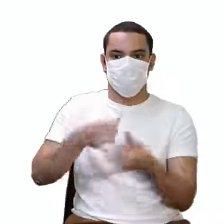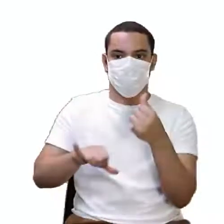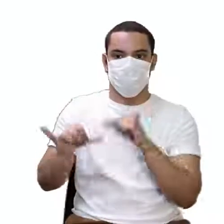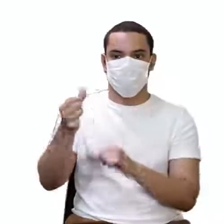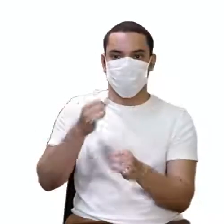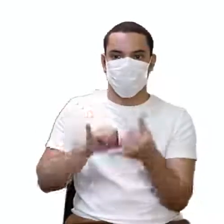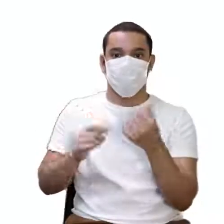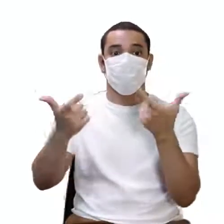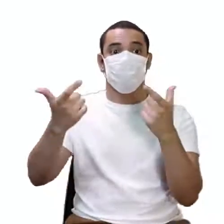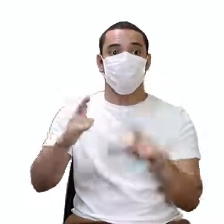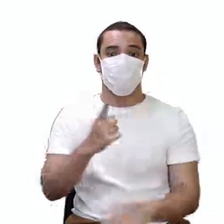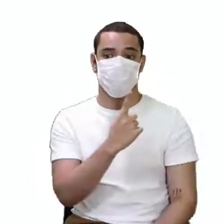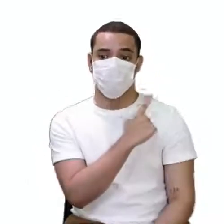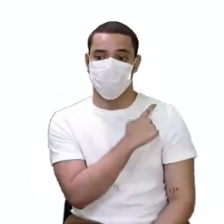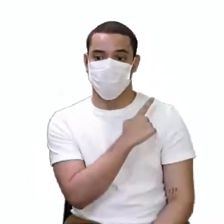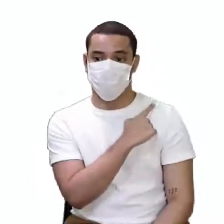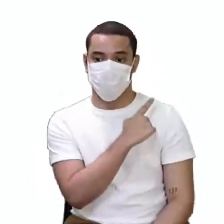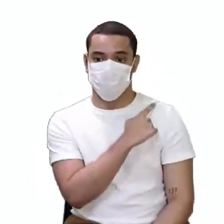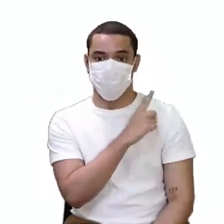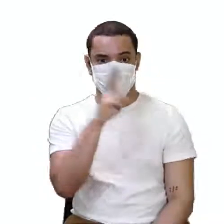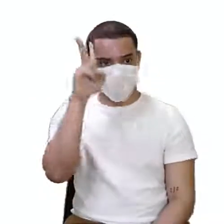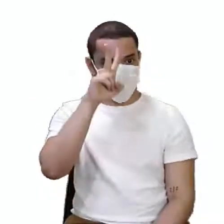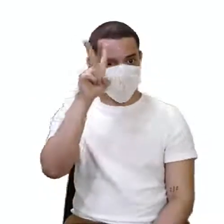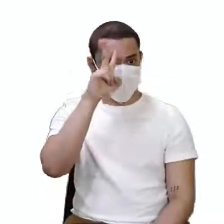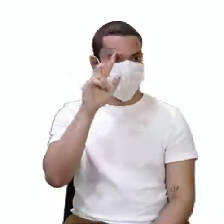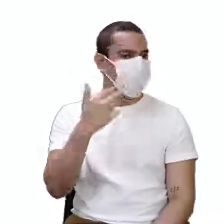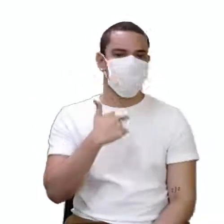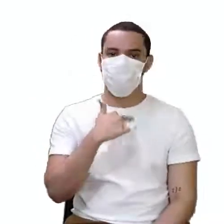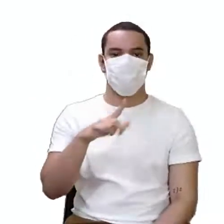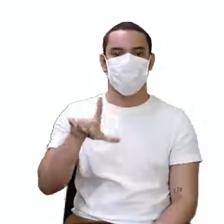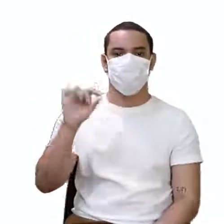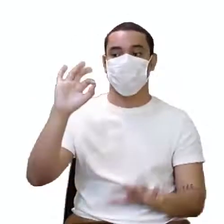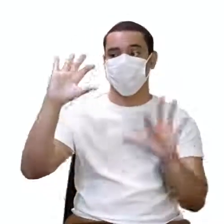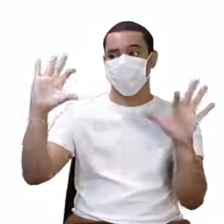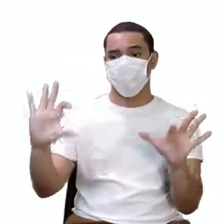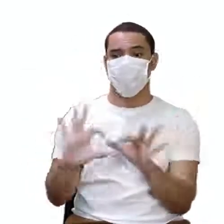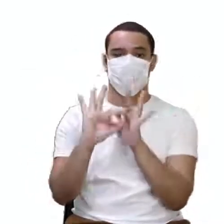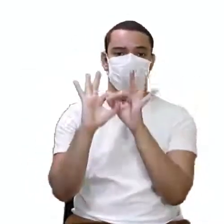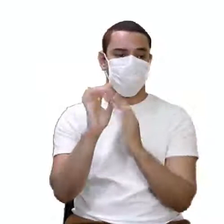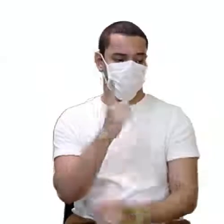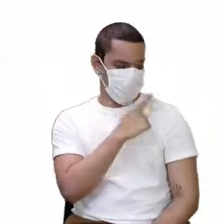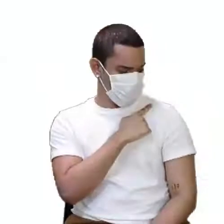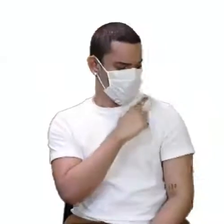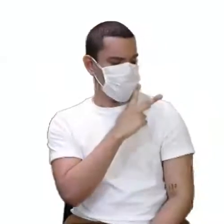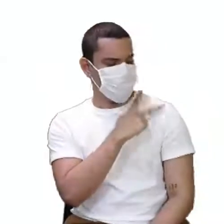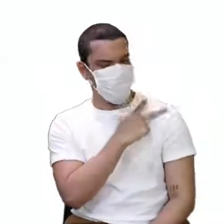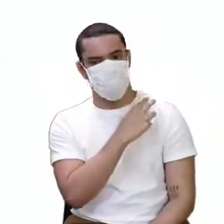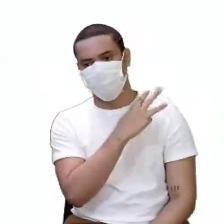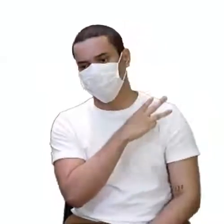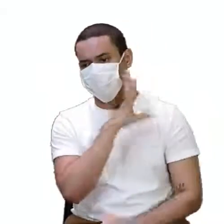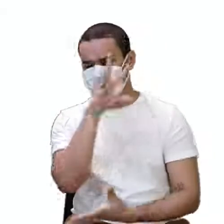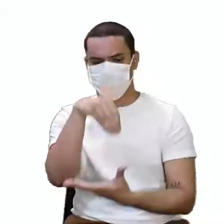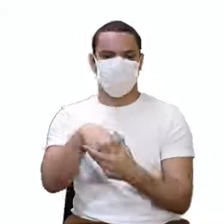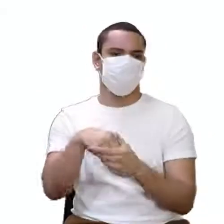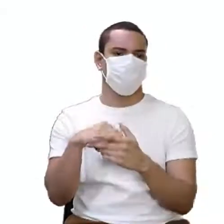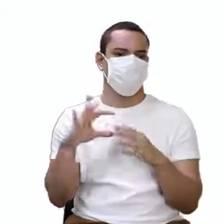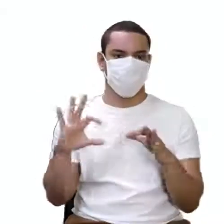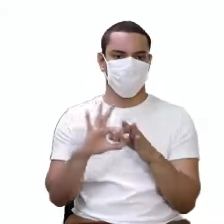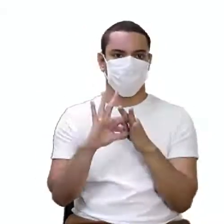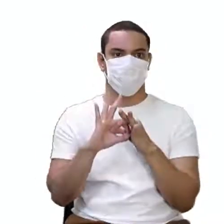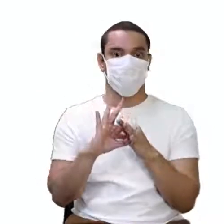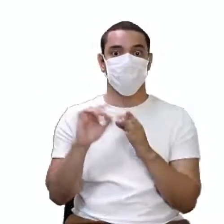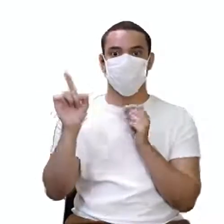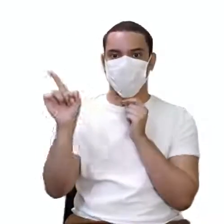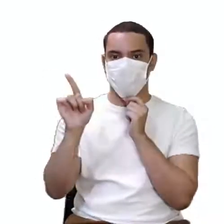lá no primeiro ano. Porque eu falei para você que a gente não pode desconectar as coisas, é tudo conectado uma coisa com a outra, tá bom? Olha lá,